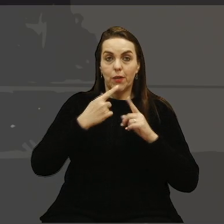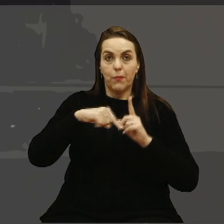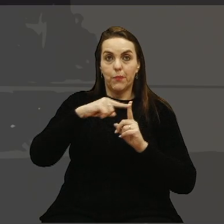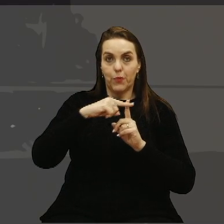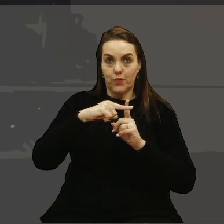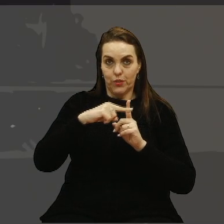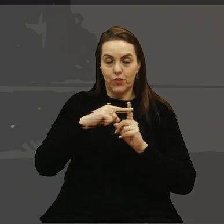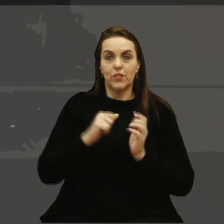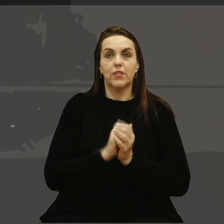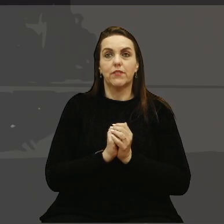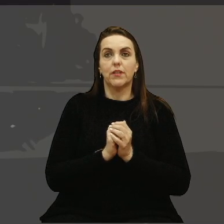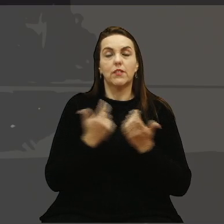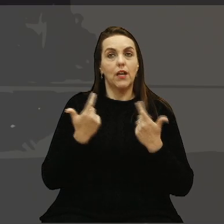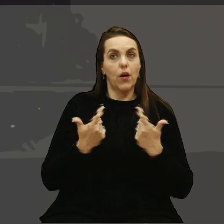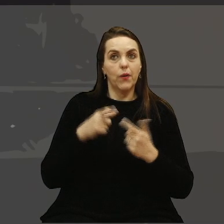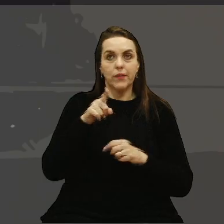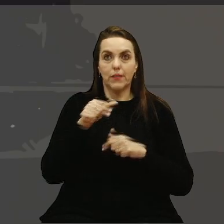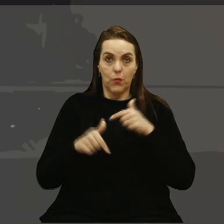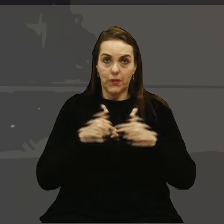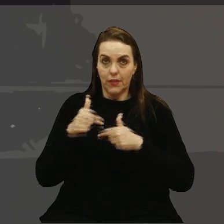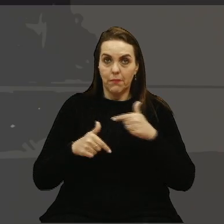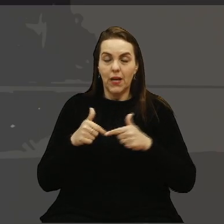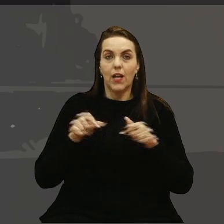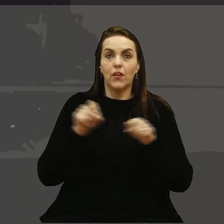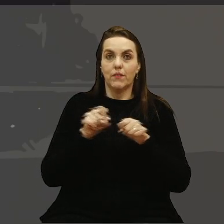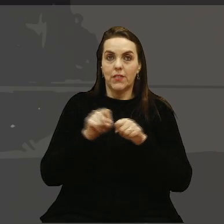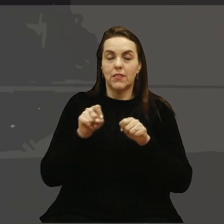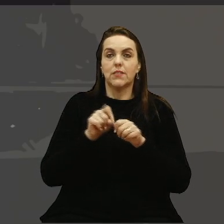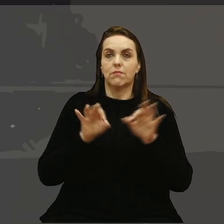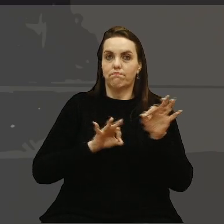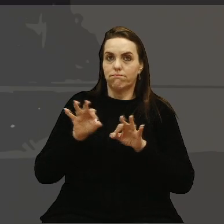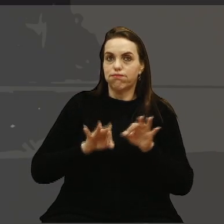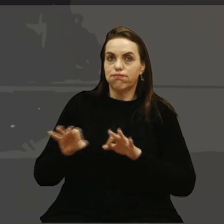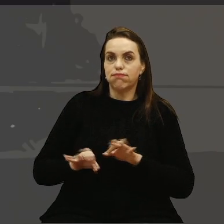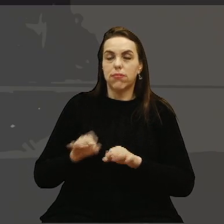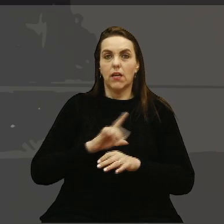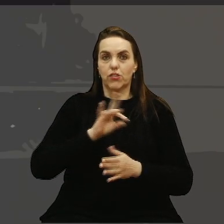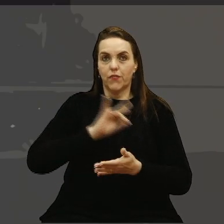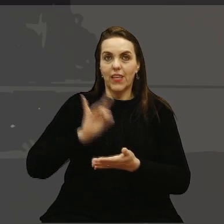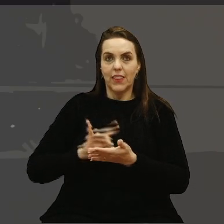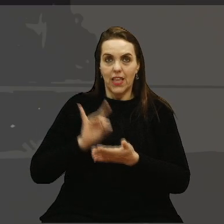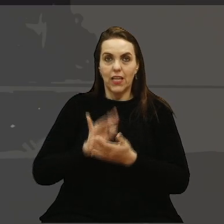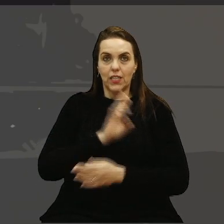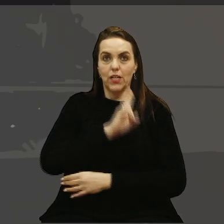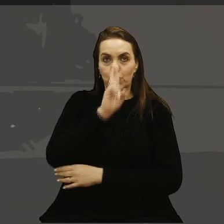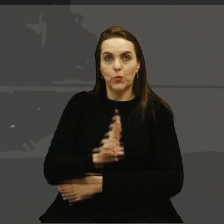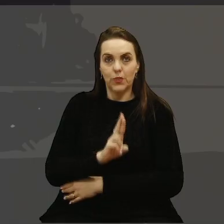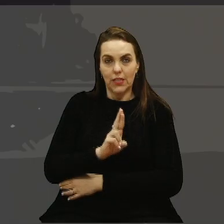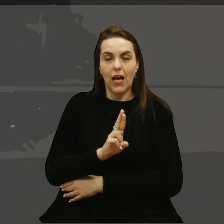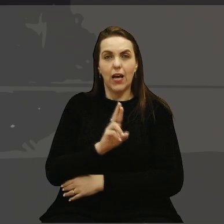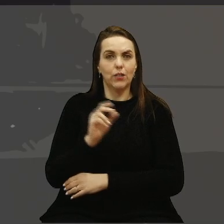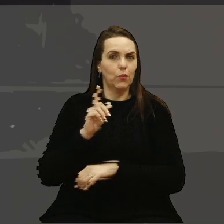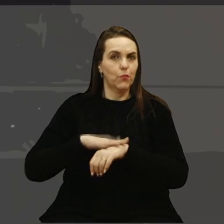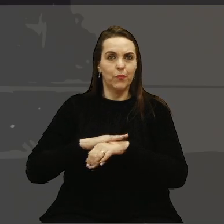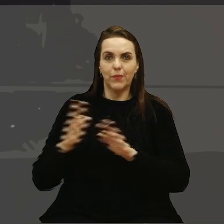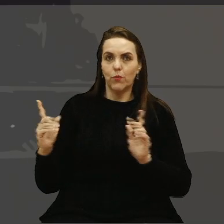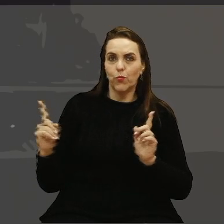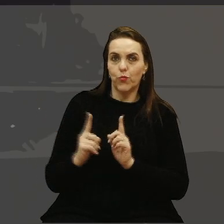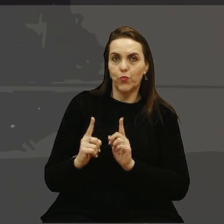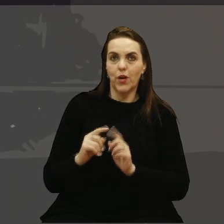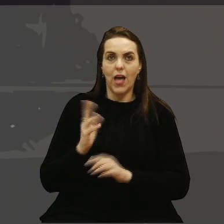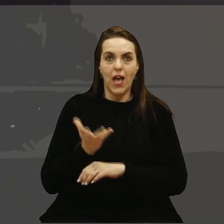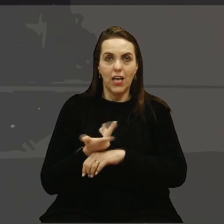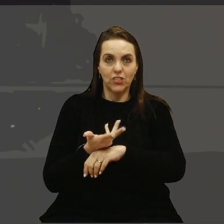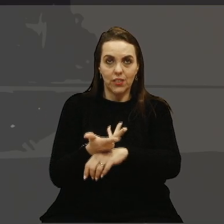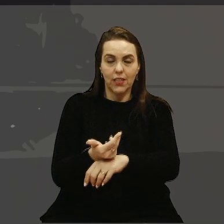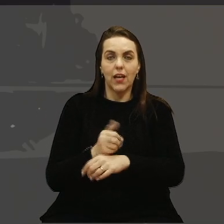positiva, onde que pega um trabalho para fazer a regularização e, de fato, dá o resultado com brevidade, com